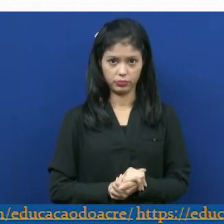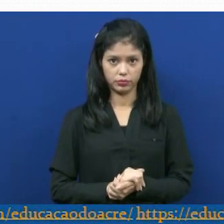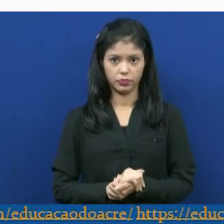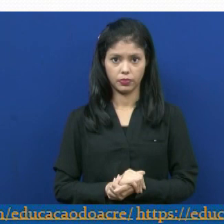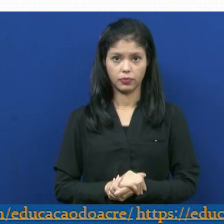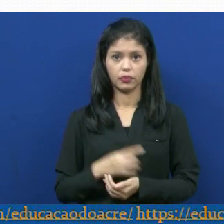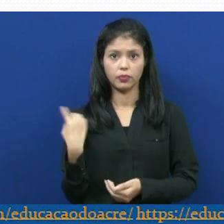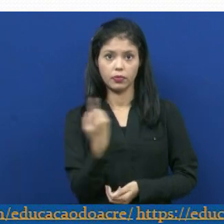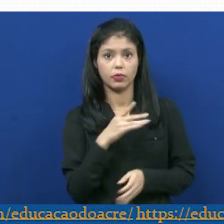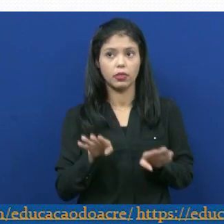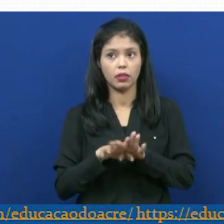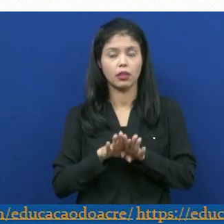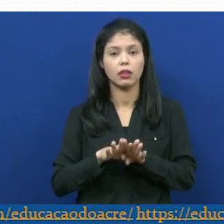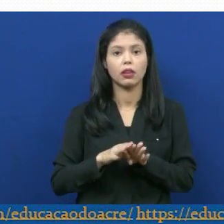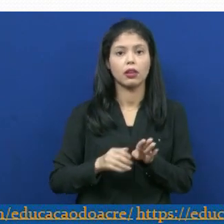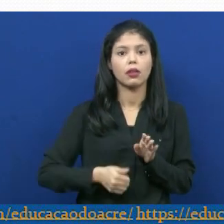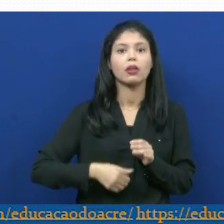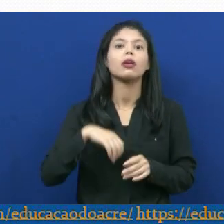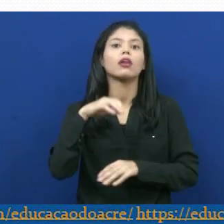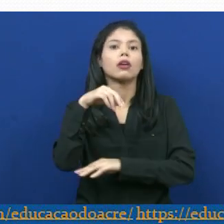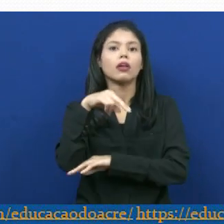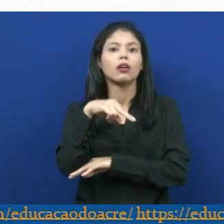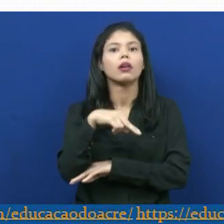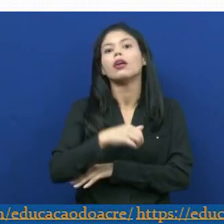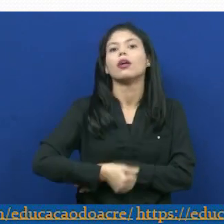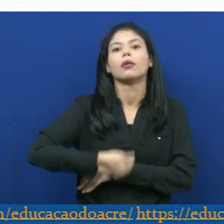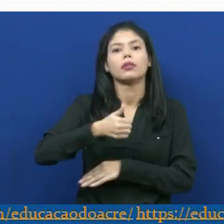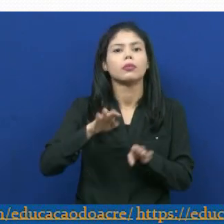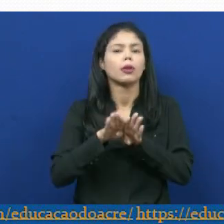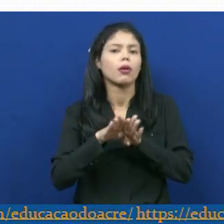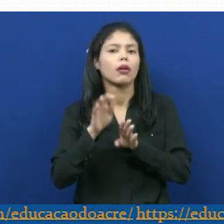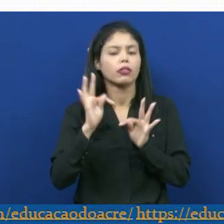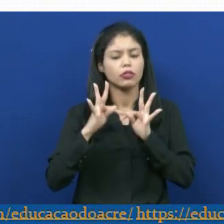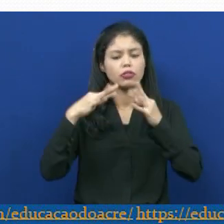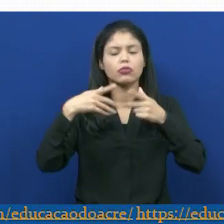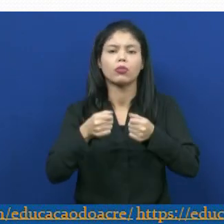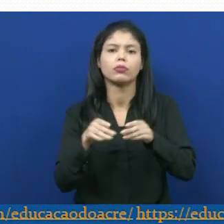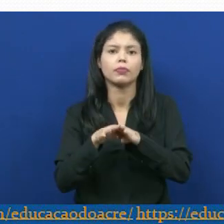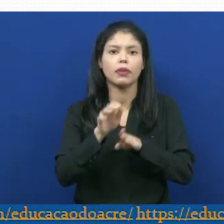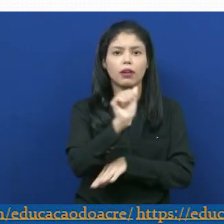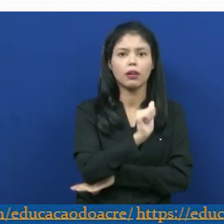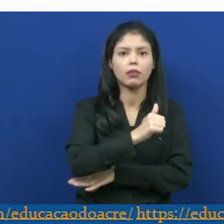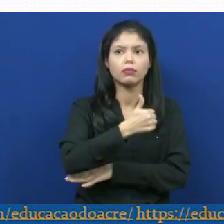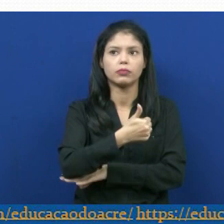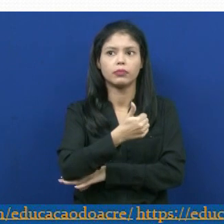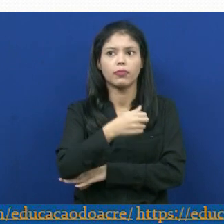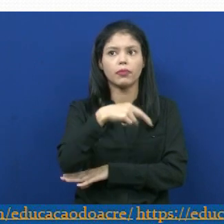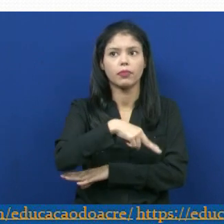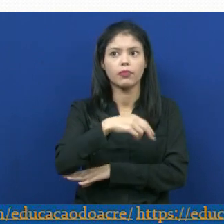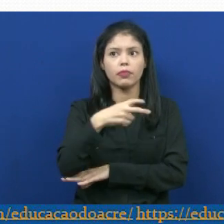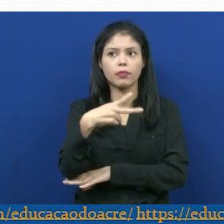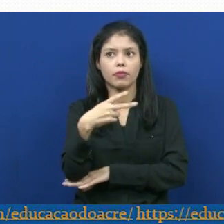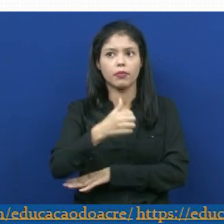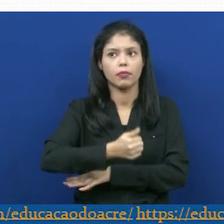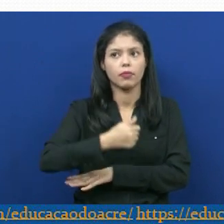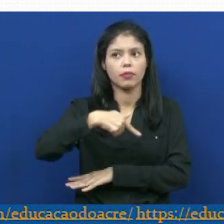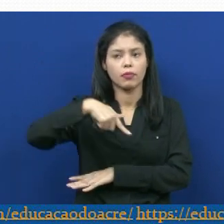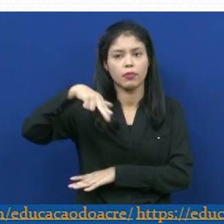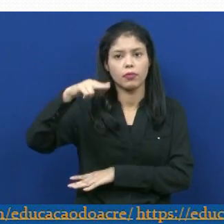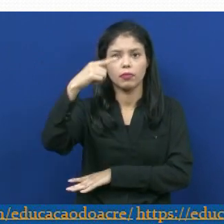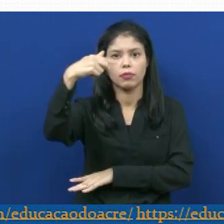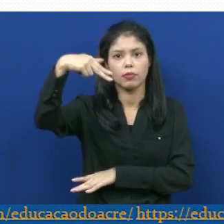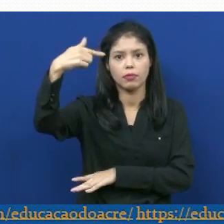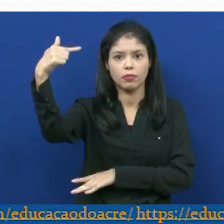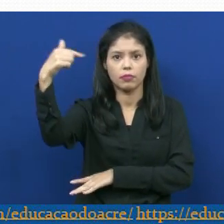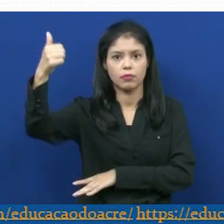Vamos ter aí, o nosso enésimo termo, ou o nosso termo geral, é igual a 1 vezes Q elevado a n